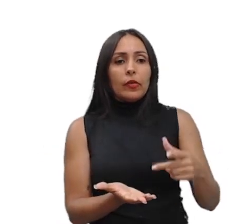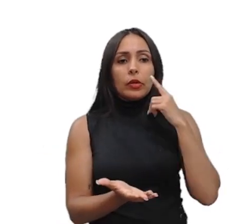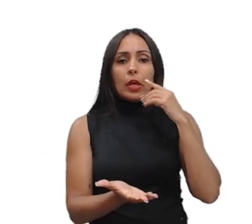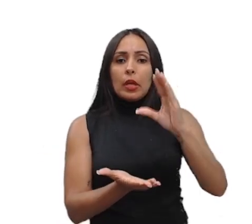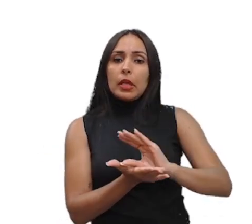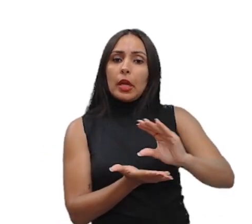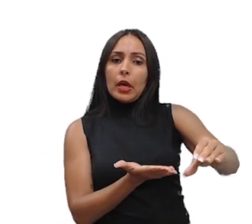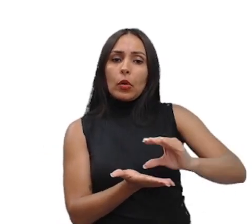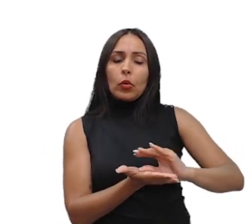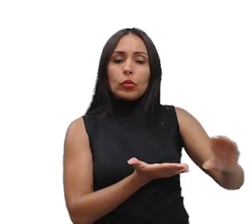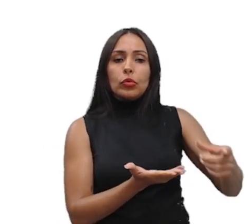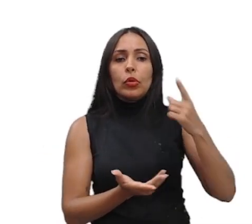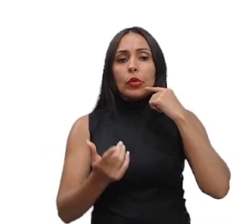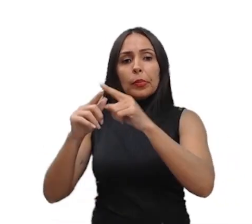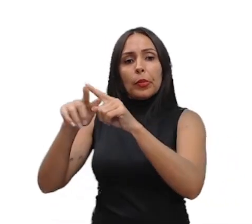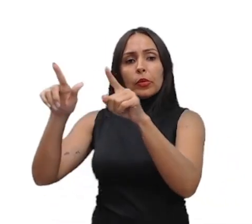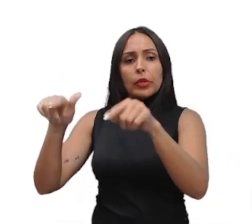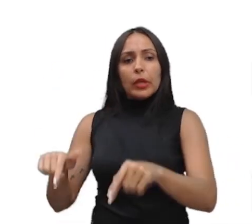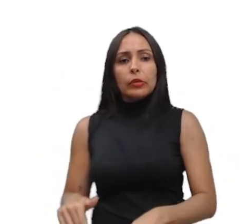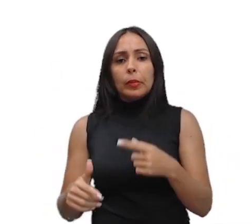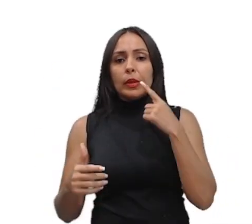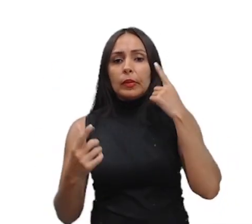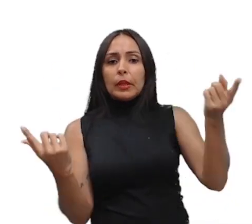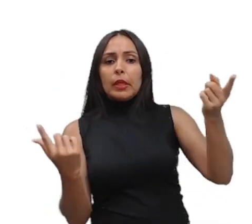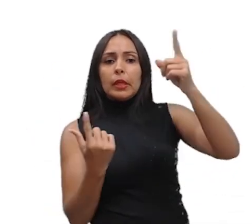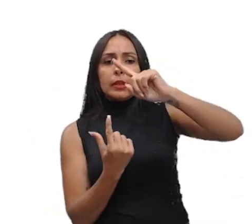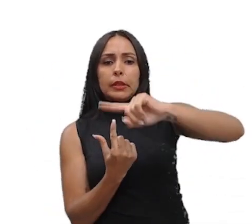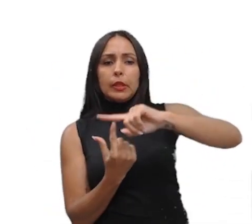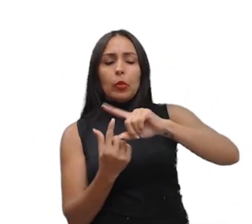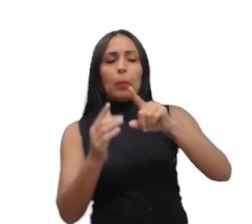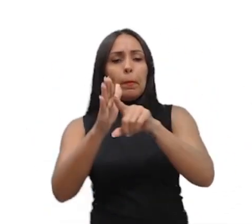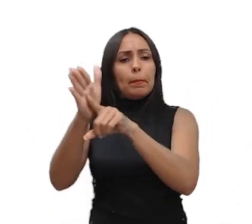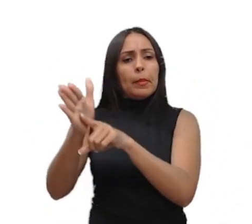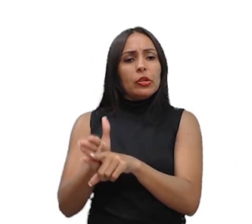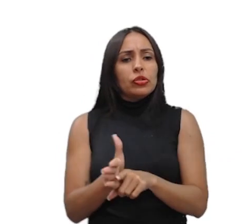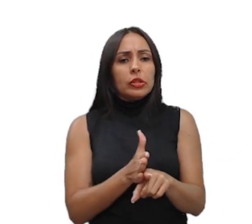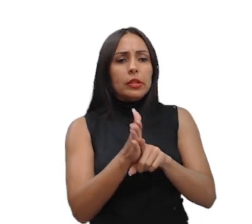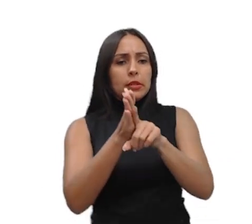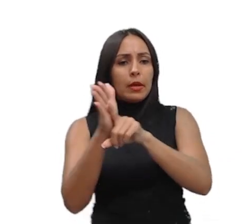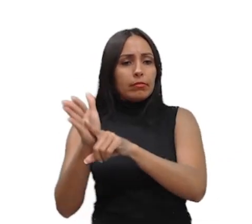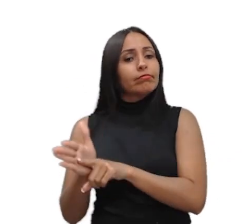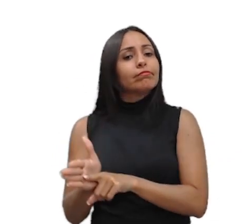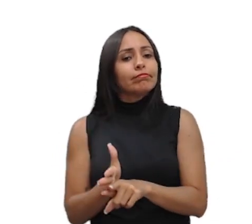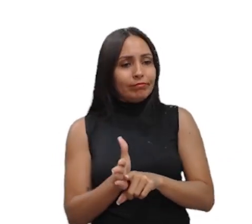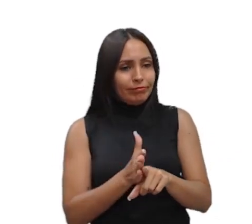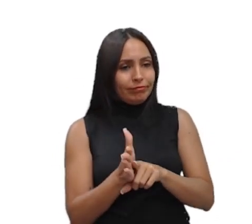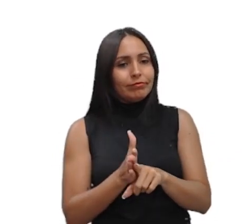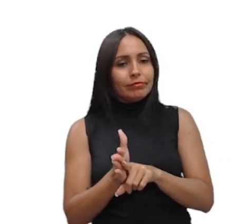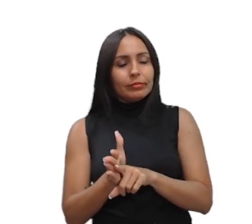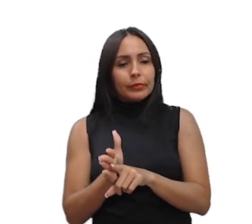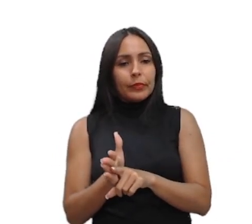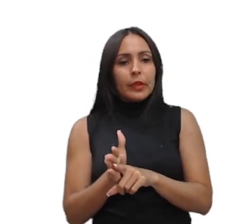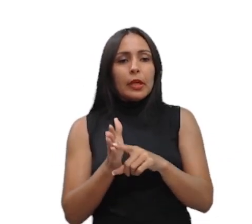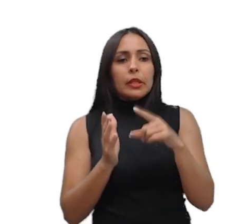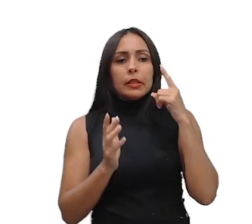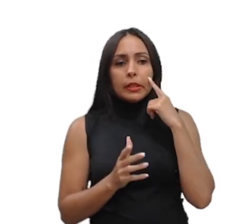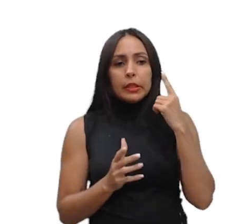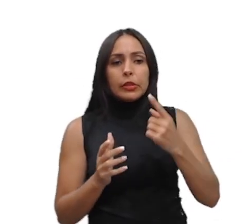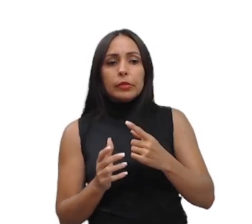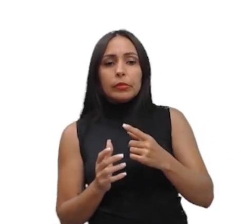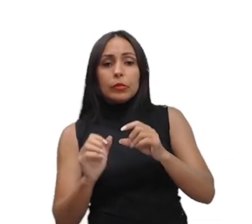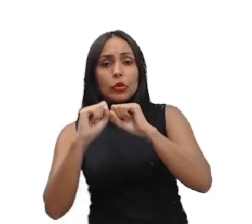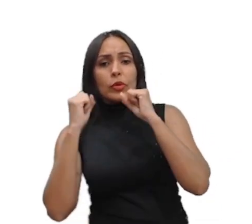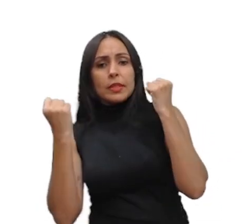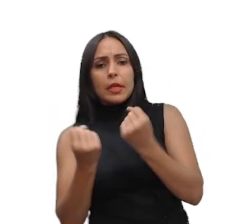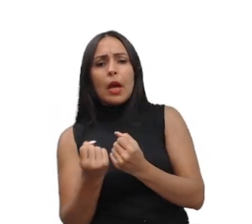fontes de recursos para projetos dos mais distintos tipos, como projeto de pesquisa, projeto de extensão,